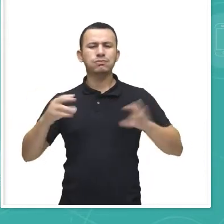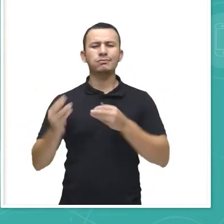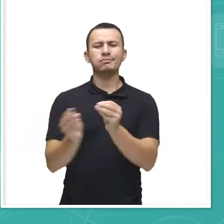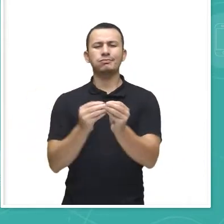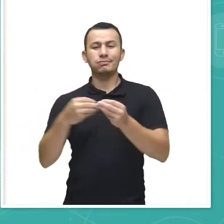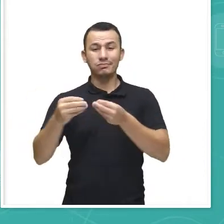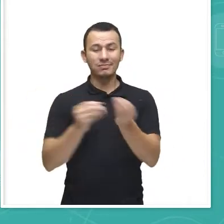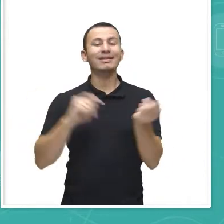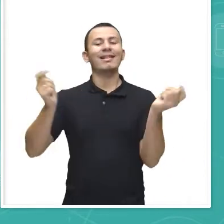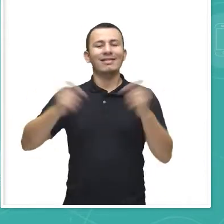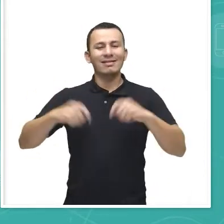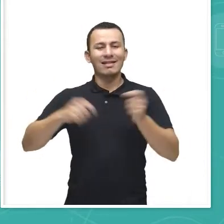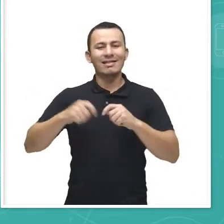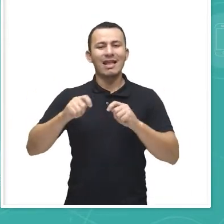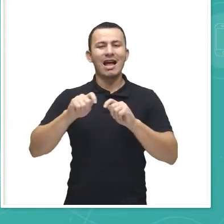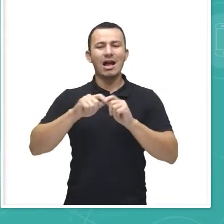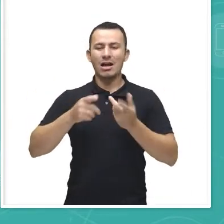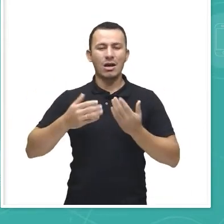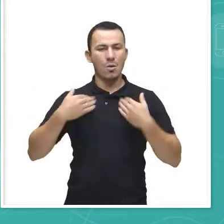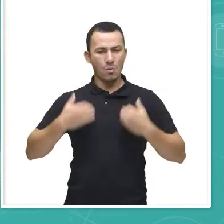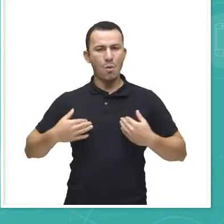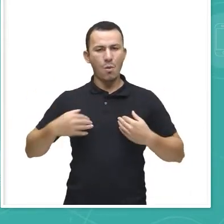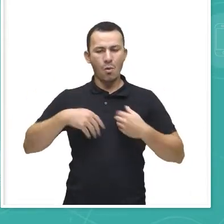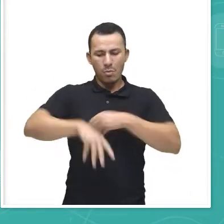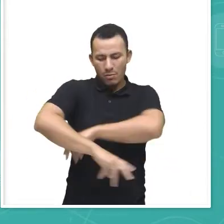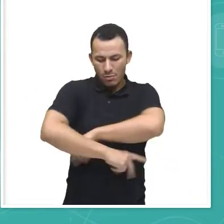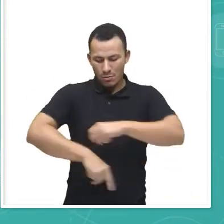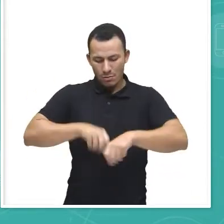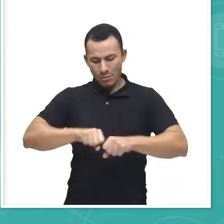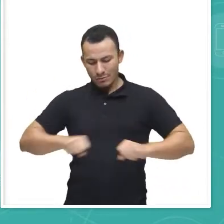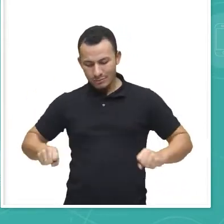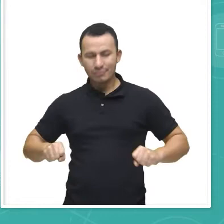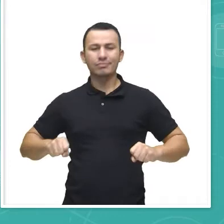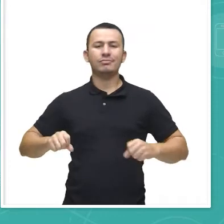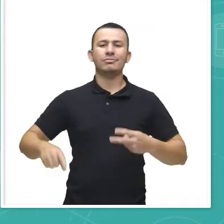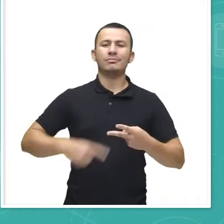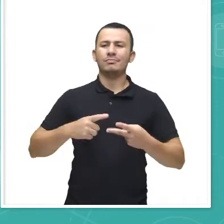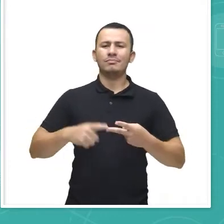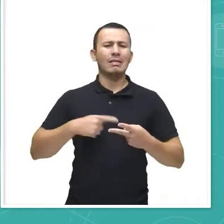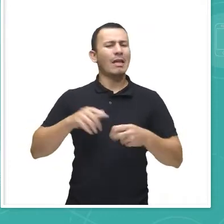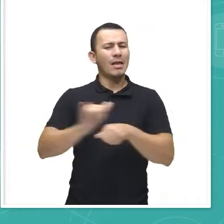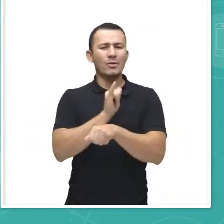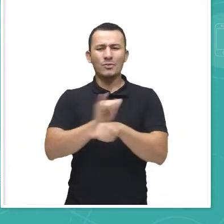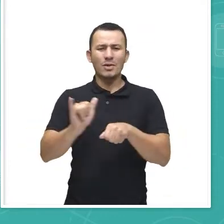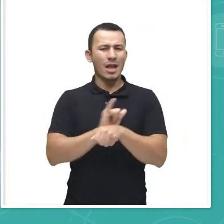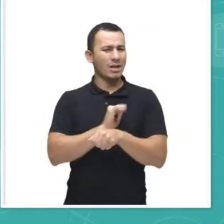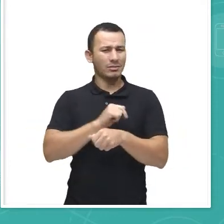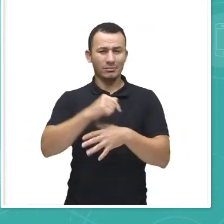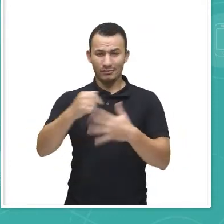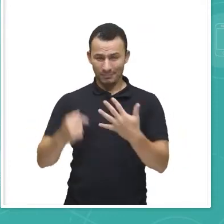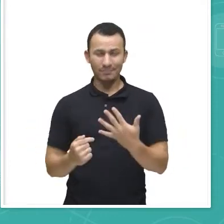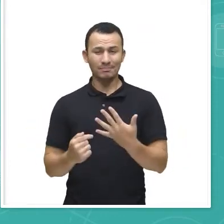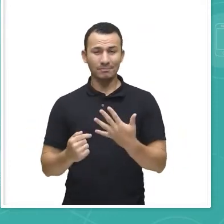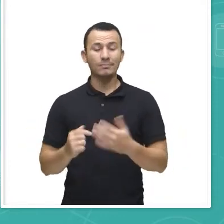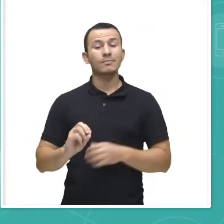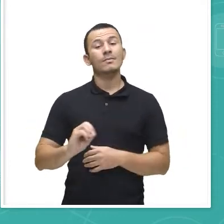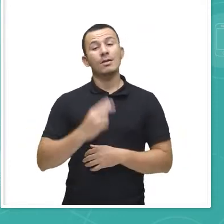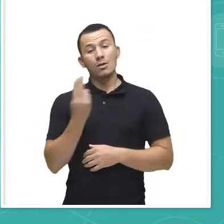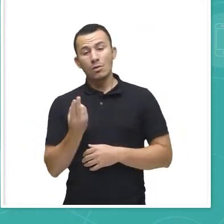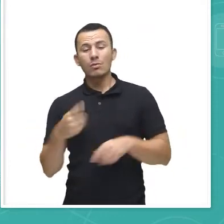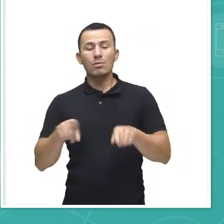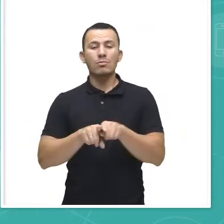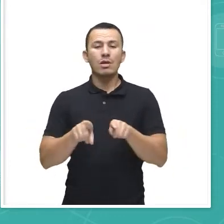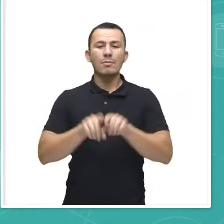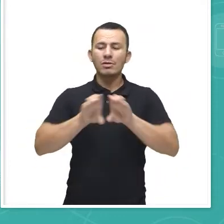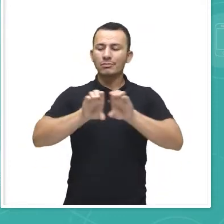dá para você amarrar em volta do corpo, dá para você fazer várias formas com ele, ou também usar ele